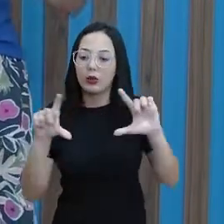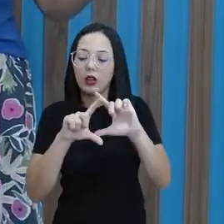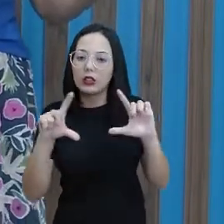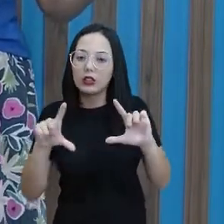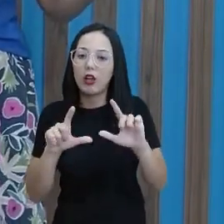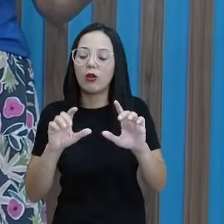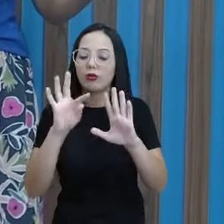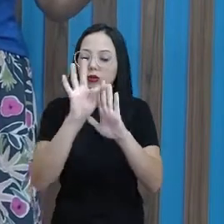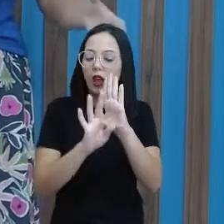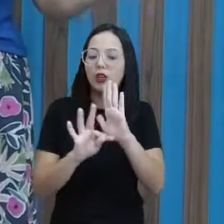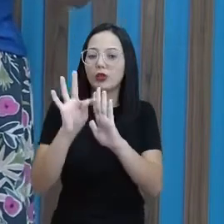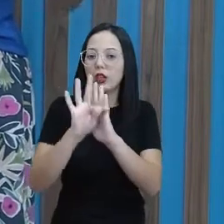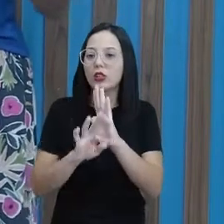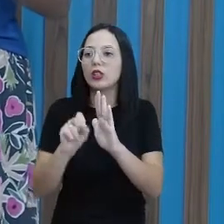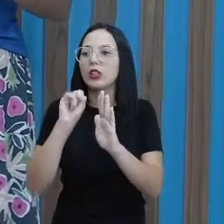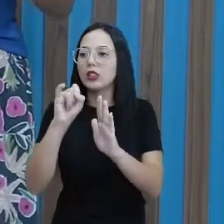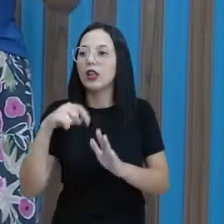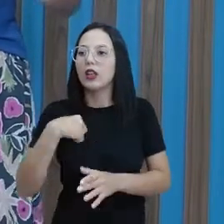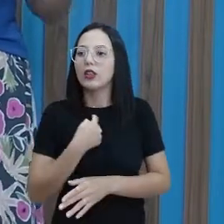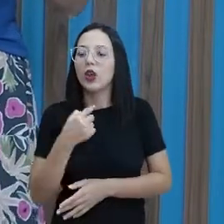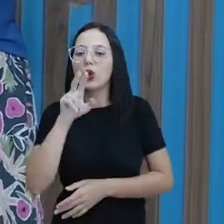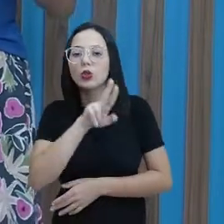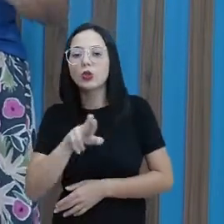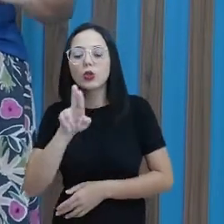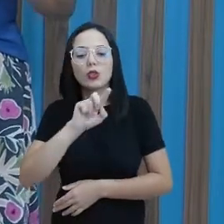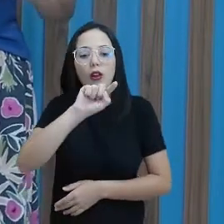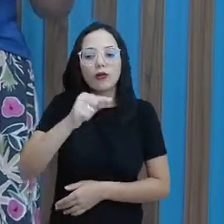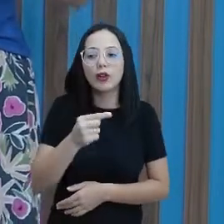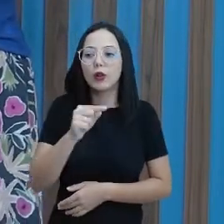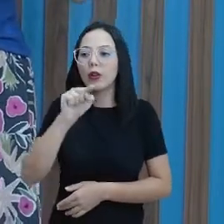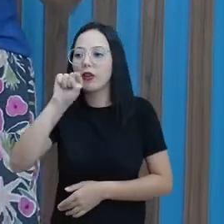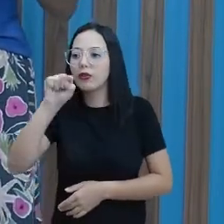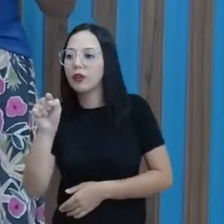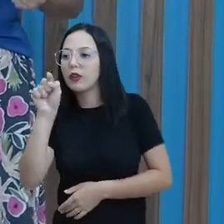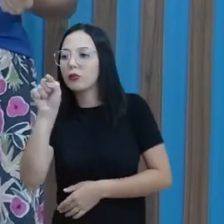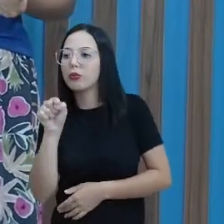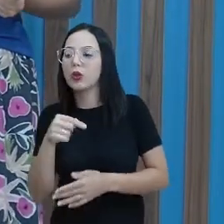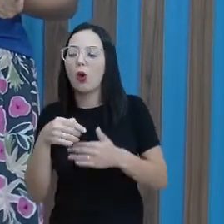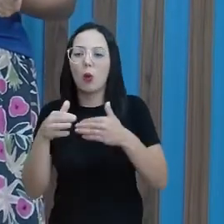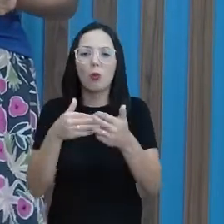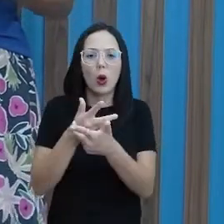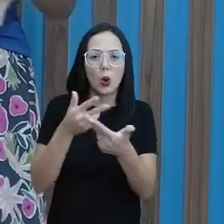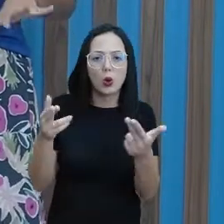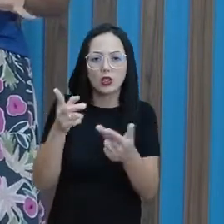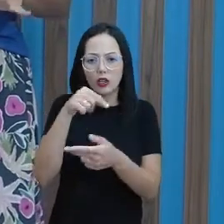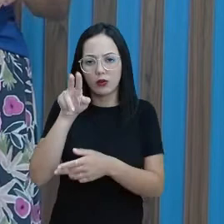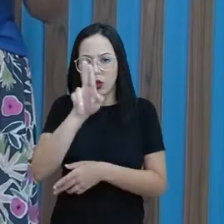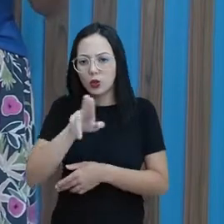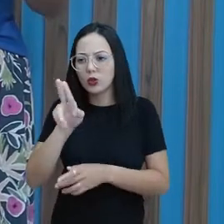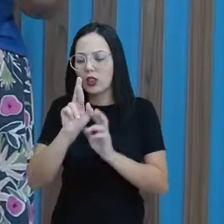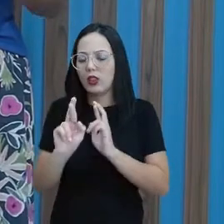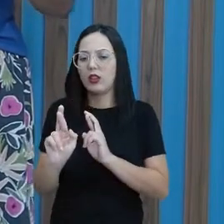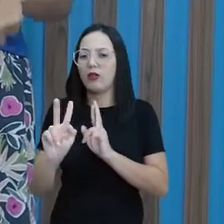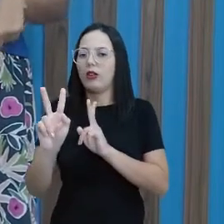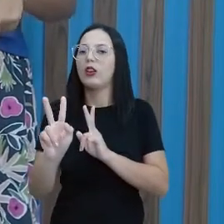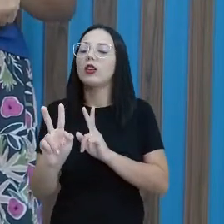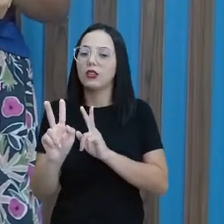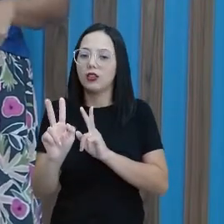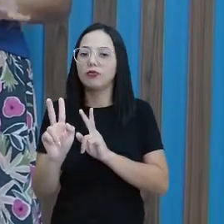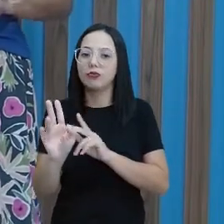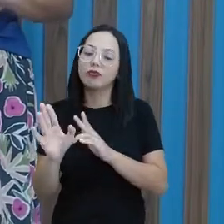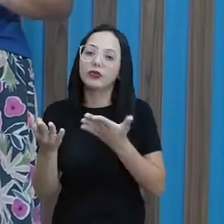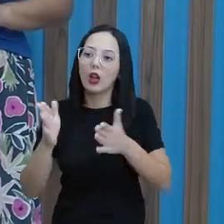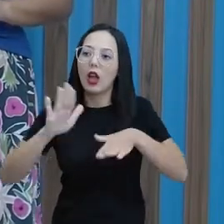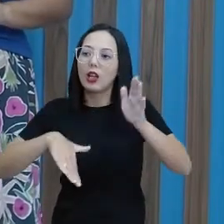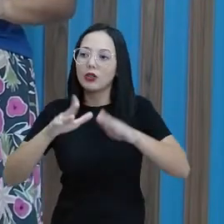de um texto. Se a gente usa uma vírgula, um pontinho, alguma coisa assim, de um modo diferente,